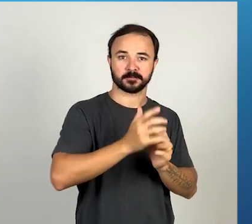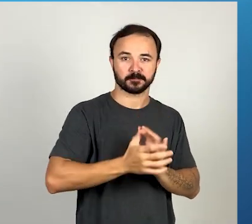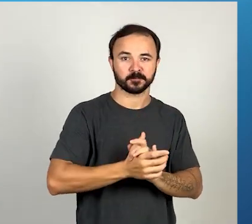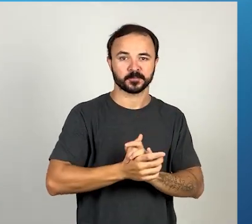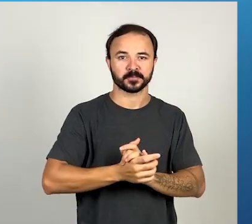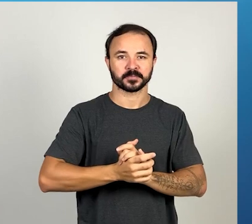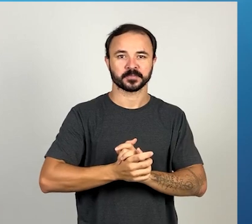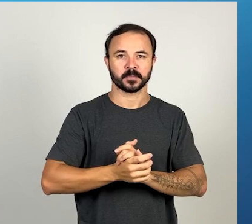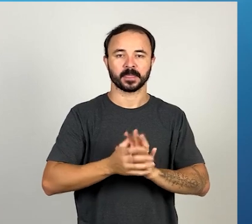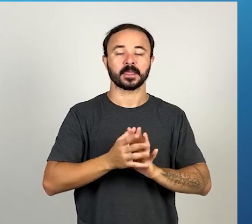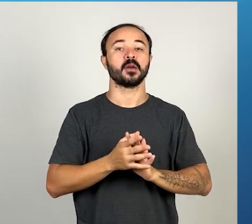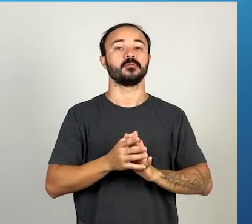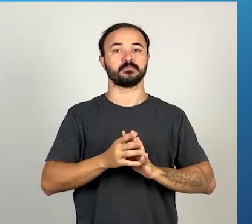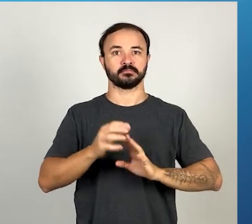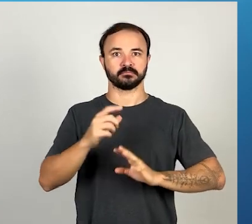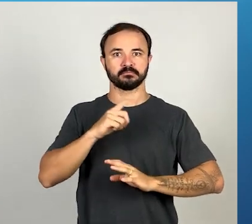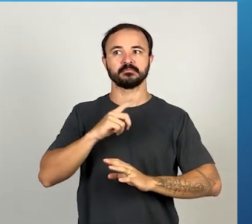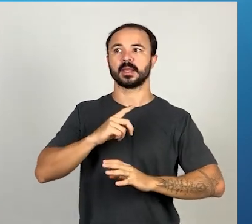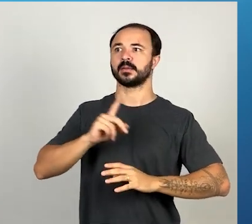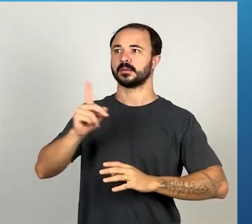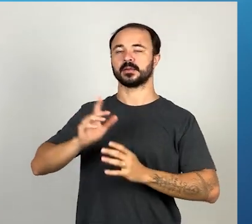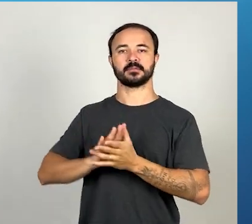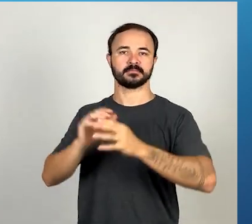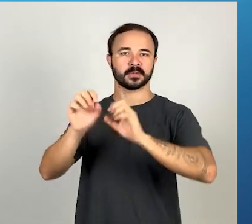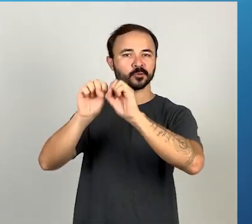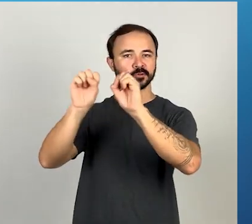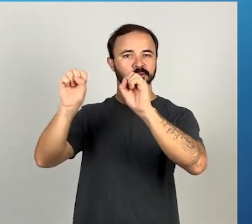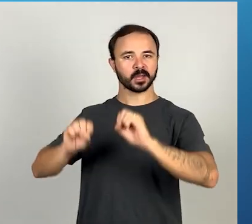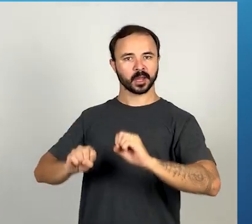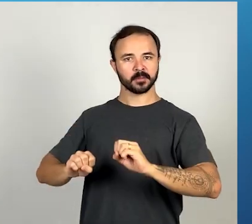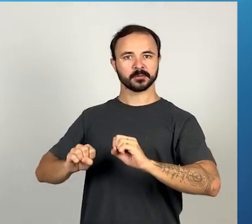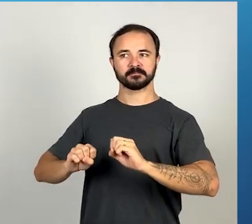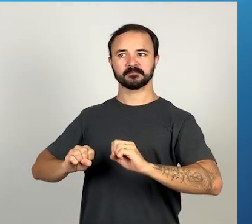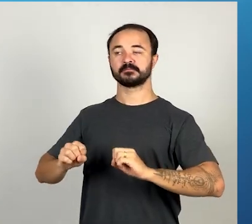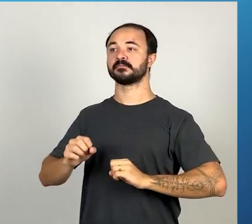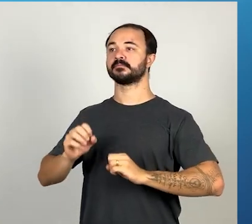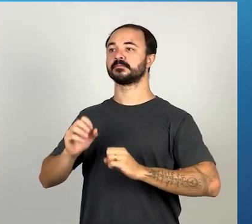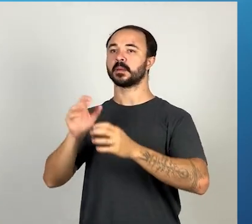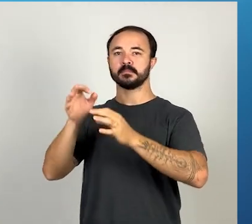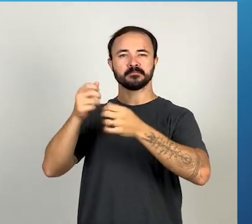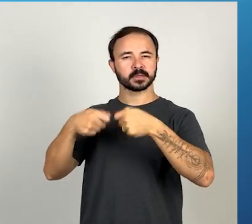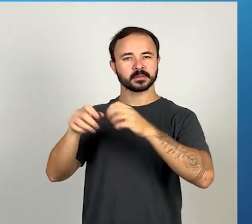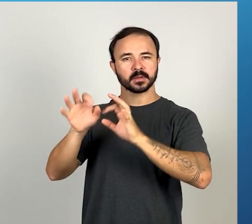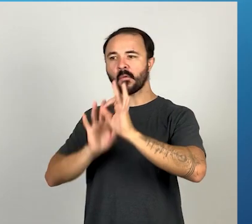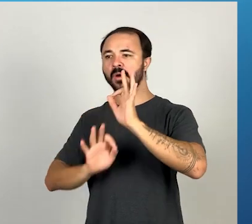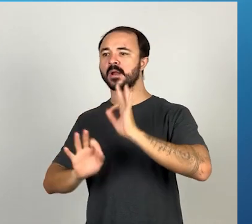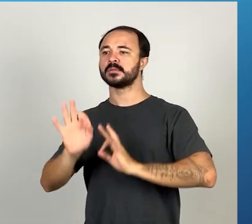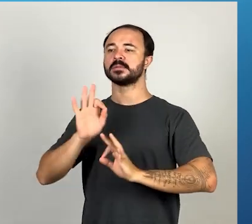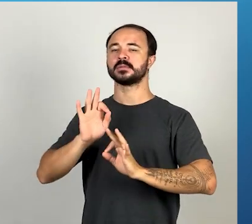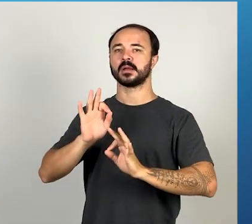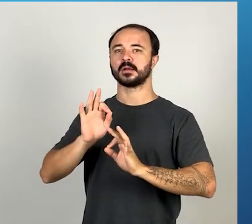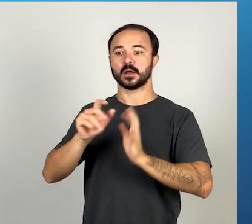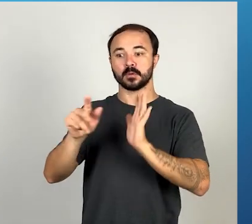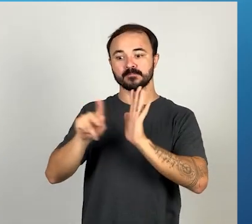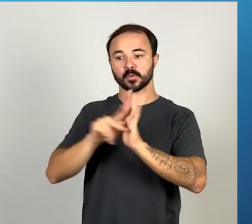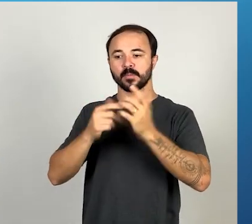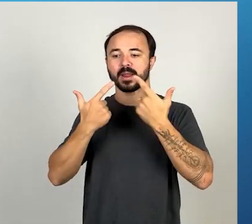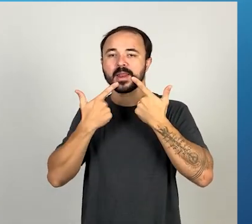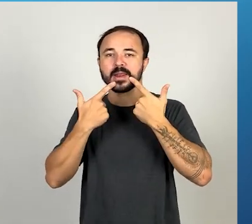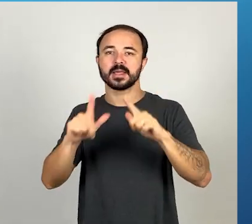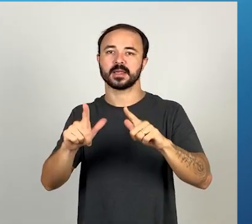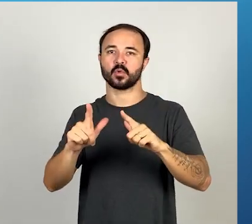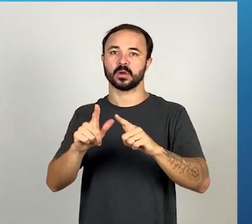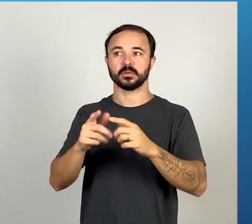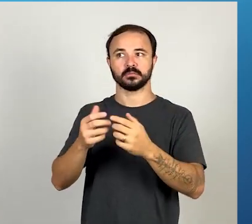para a memória do Arduino, o programa precisa ser compilado, ou seja, traduzido para a linguagem de máquina do Arduino. Nós temos para isso